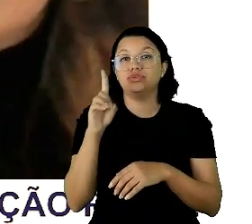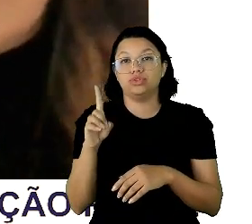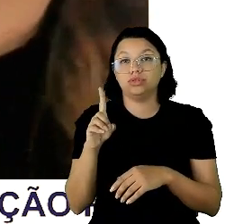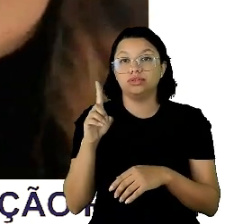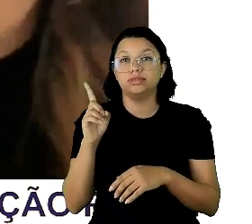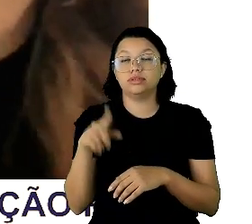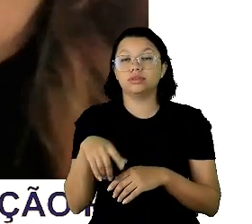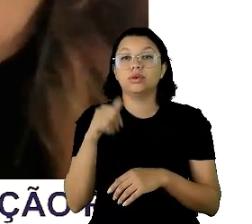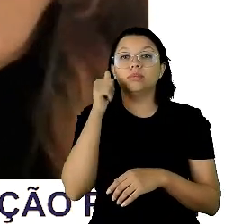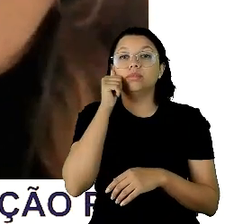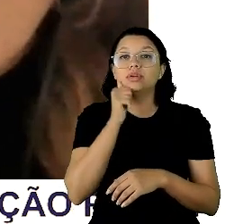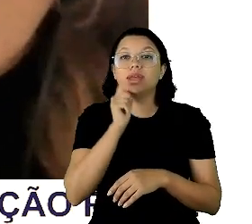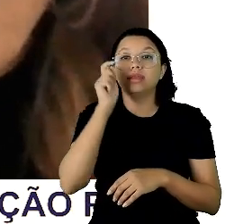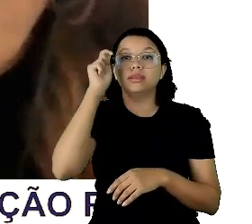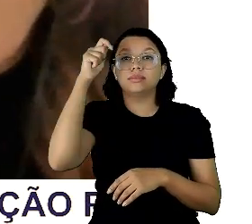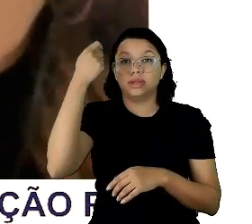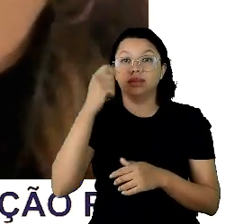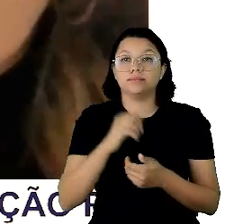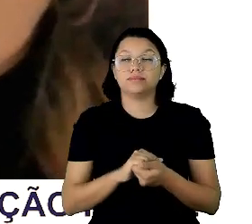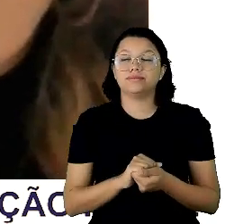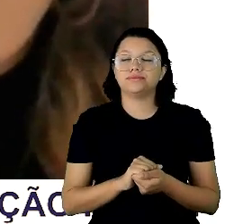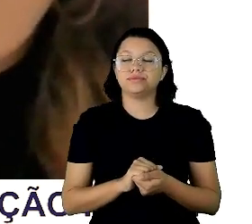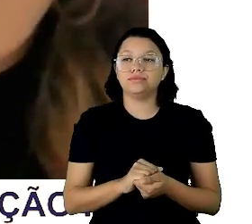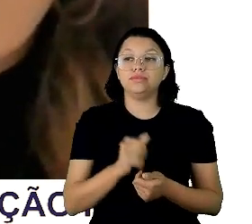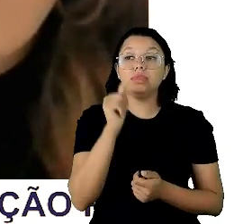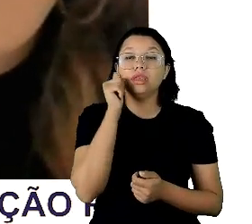mulheres trans sofrem duplamente porque